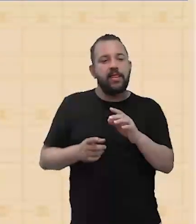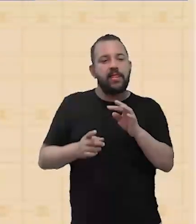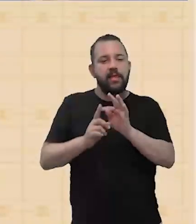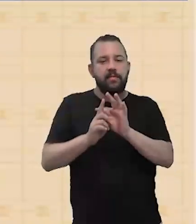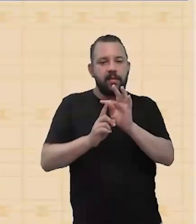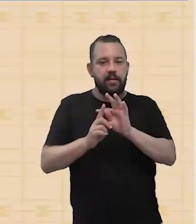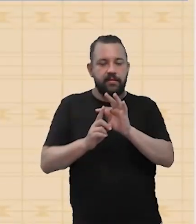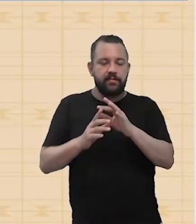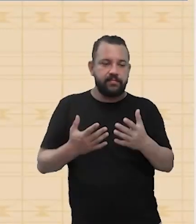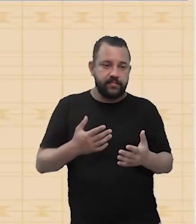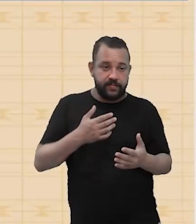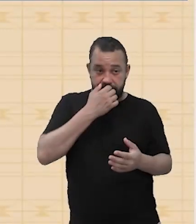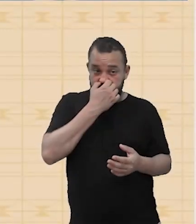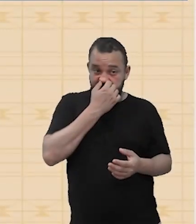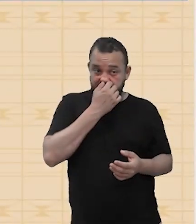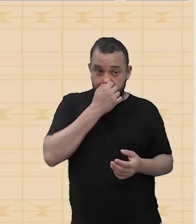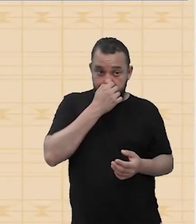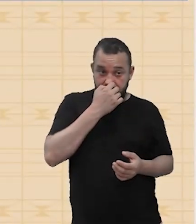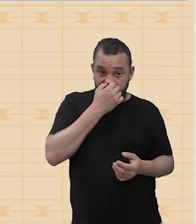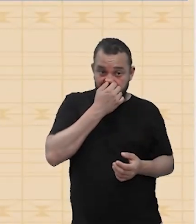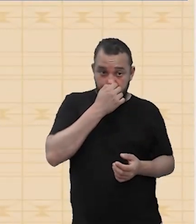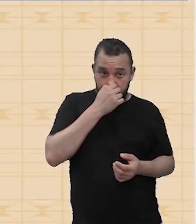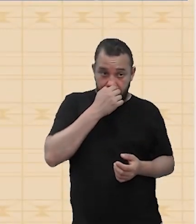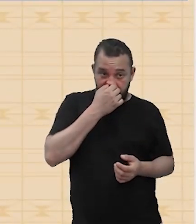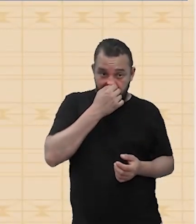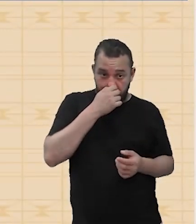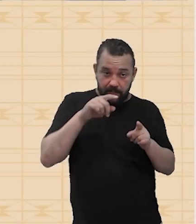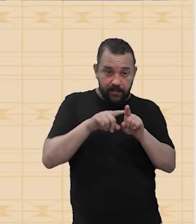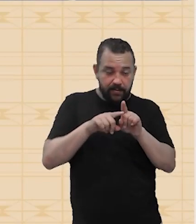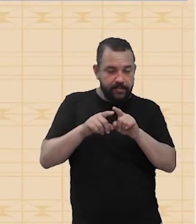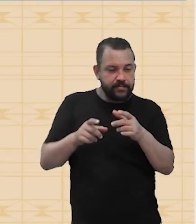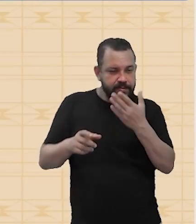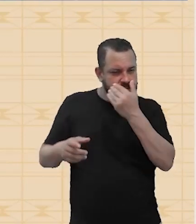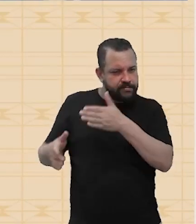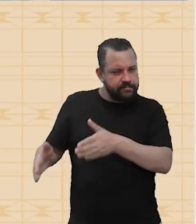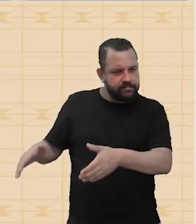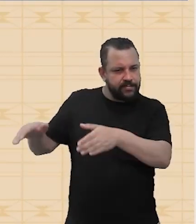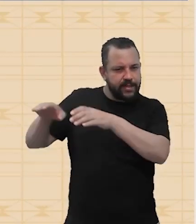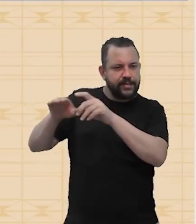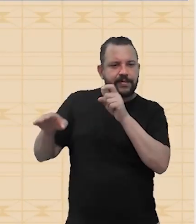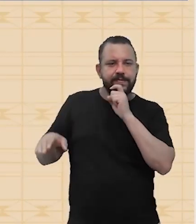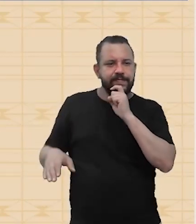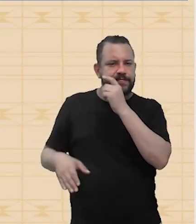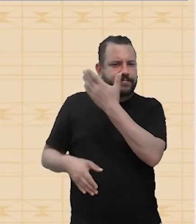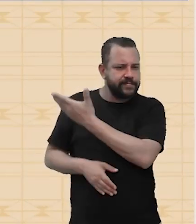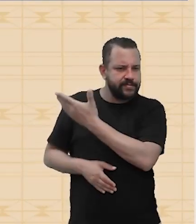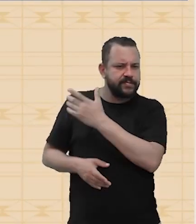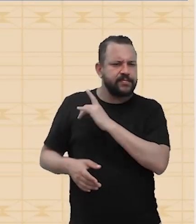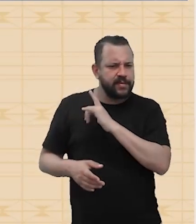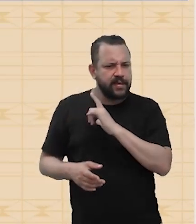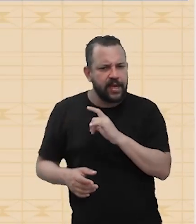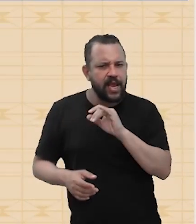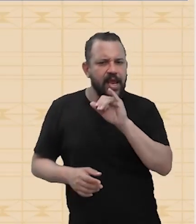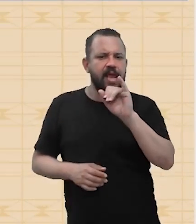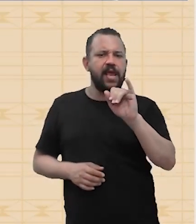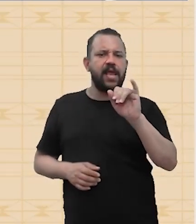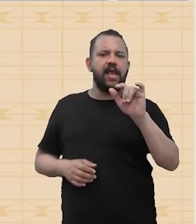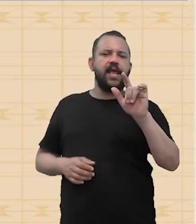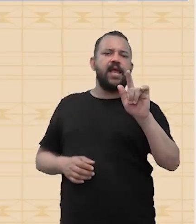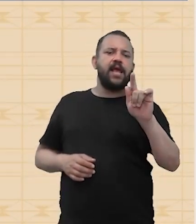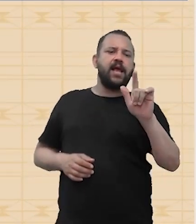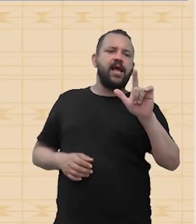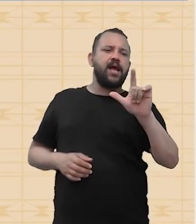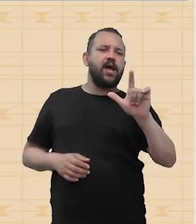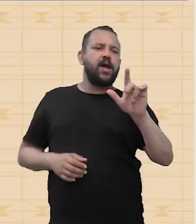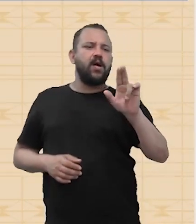condução térmica ela também pode ser vista nos iglus. Pois é, o iglu, aí você vai para ali, vai botar um negócio de gelo no meio do